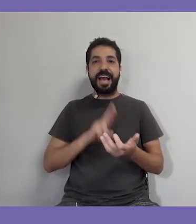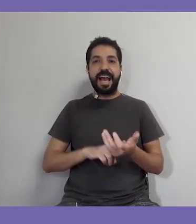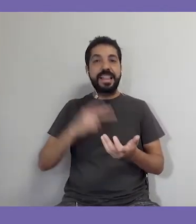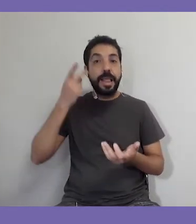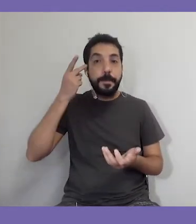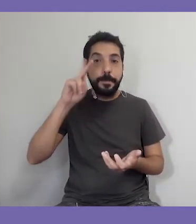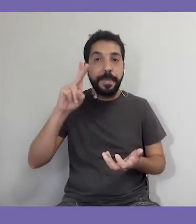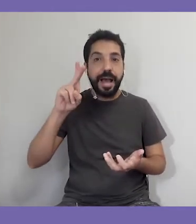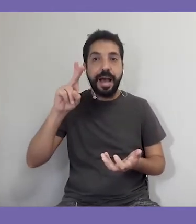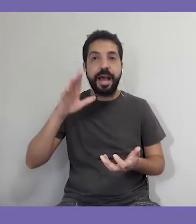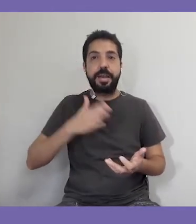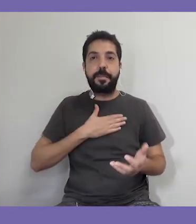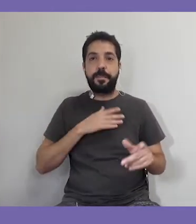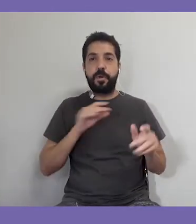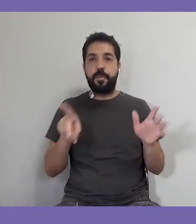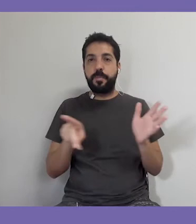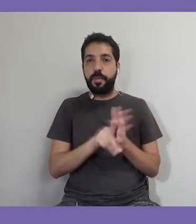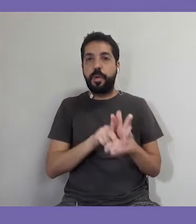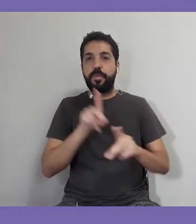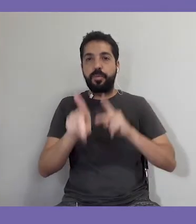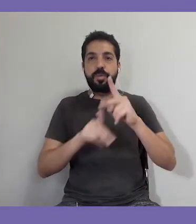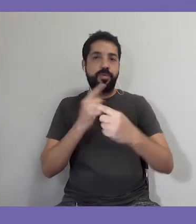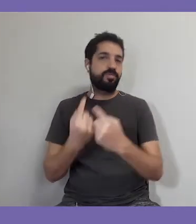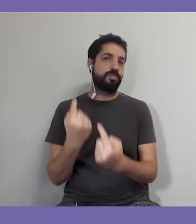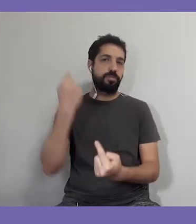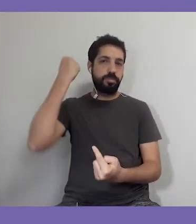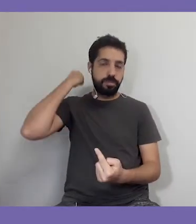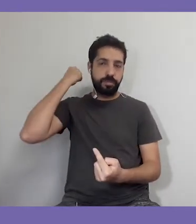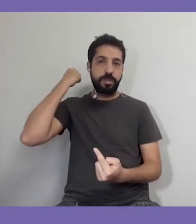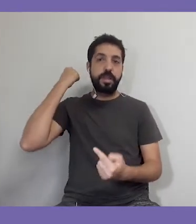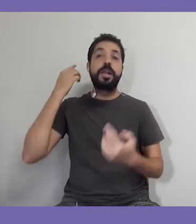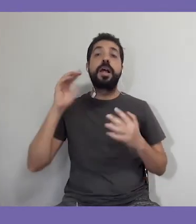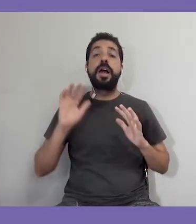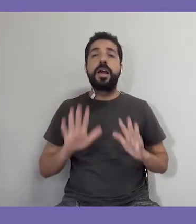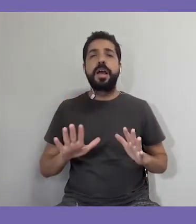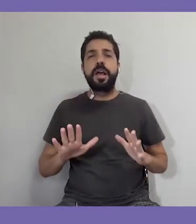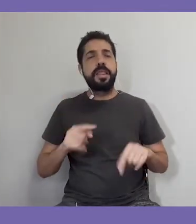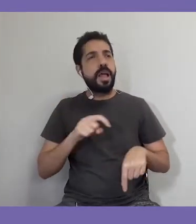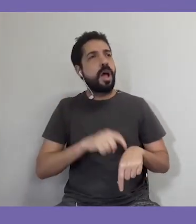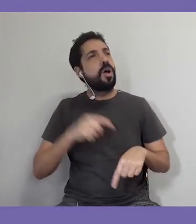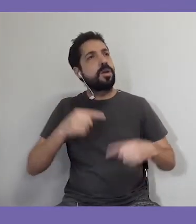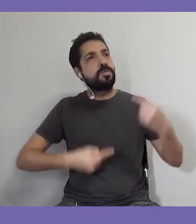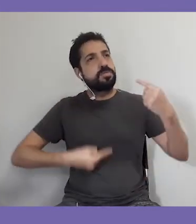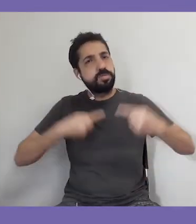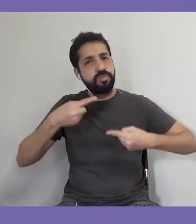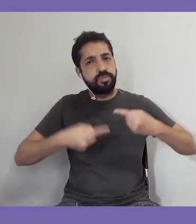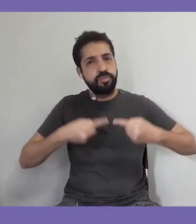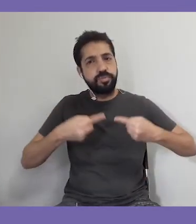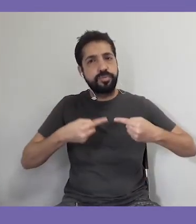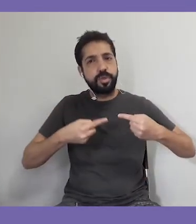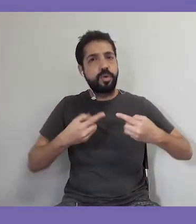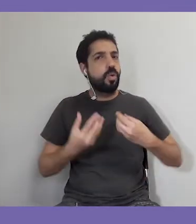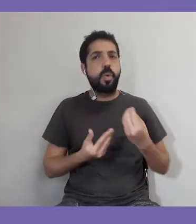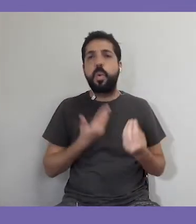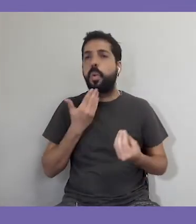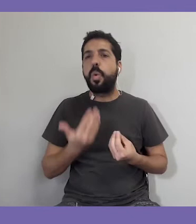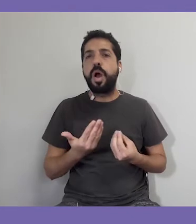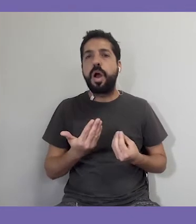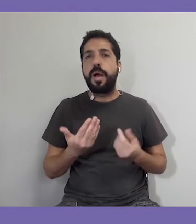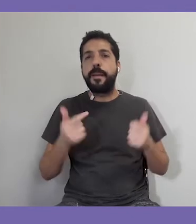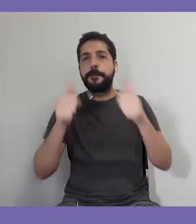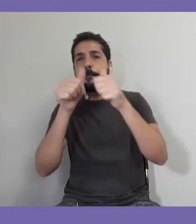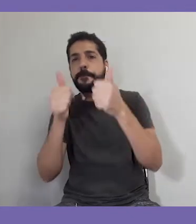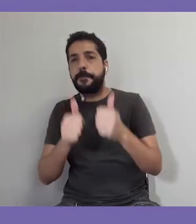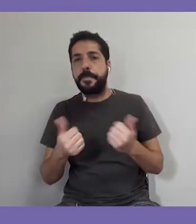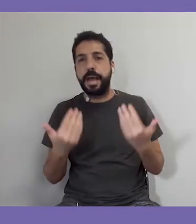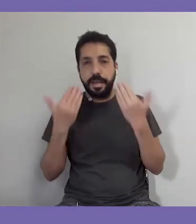carta aos antepassados. E no momento que a gente está ali debatendo como serão as